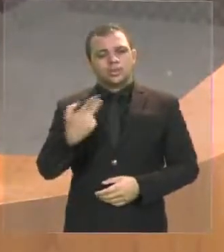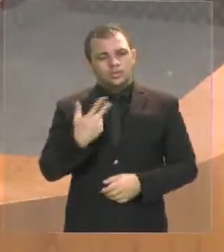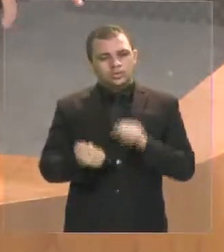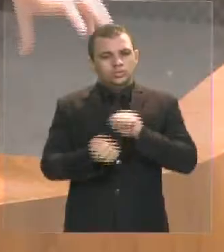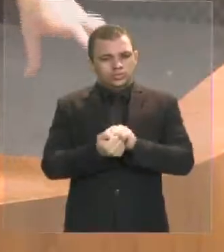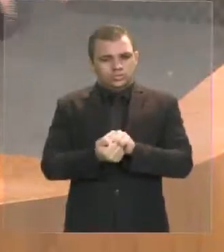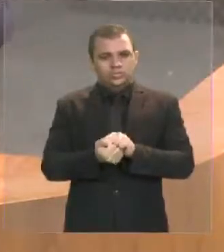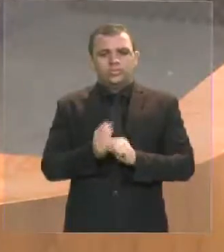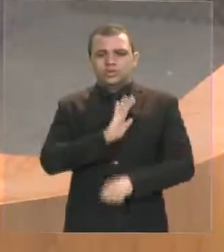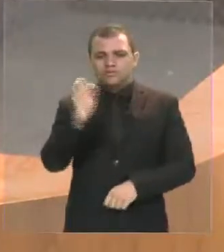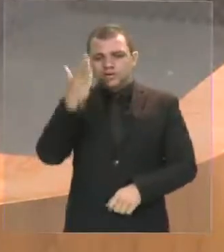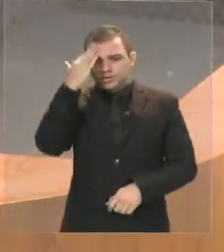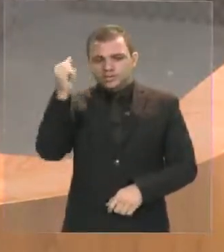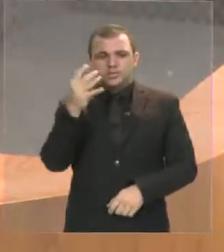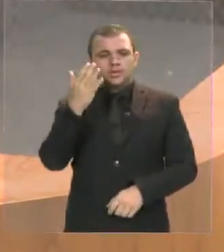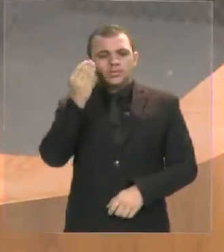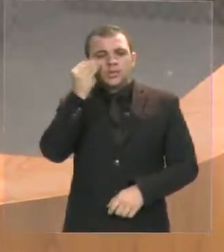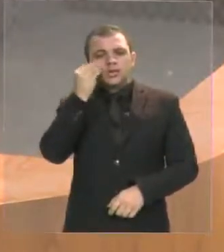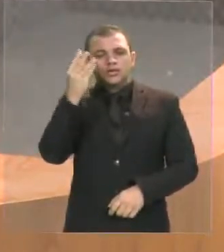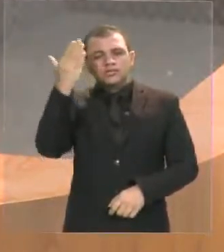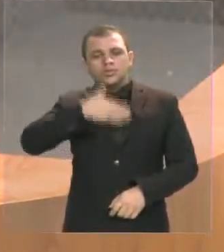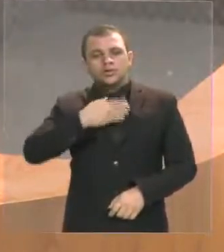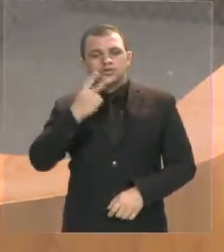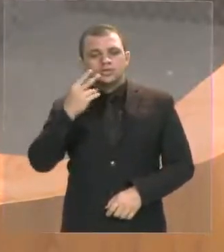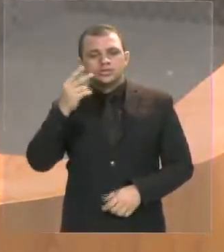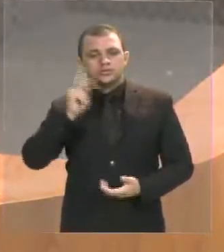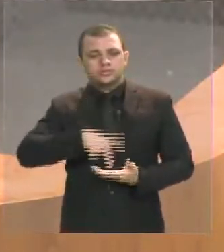verdade desse sistema.